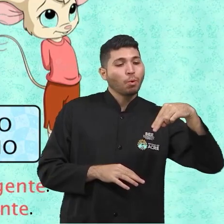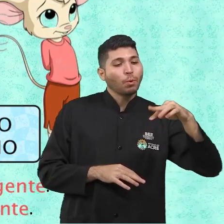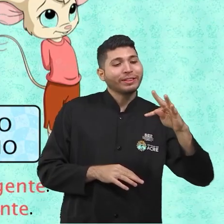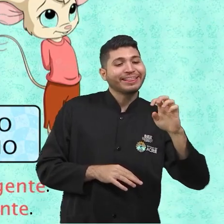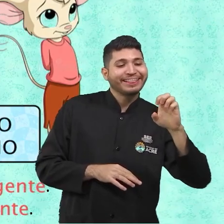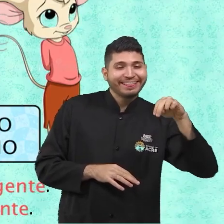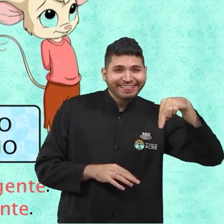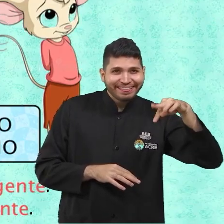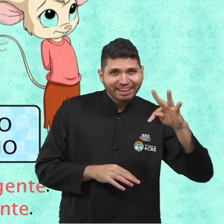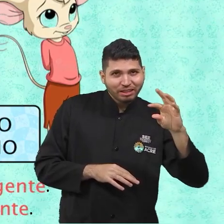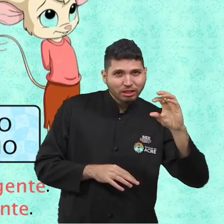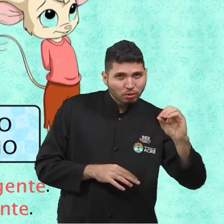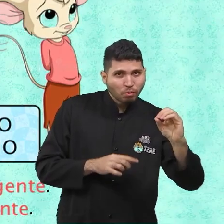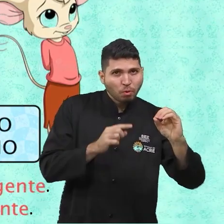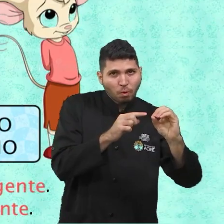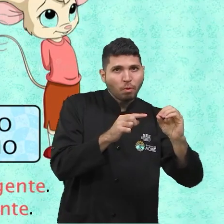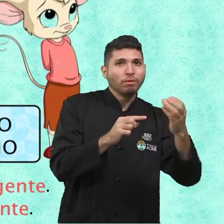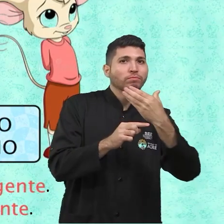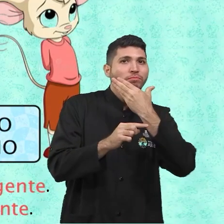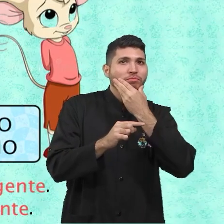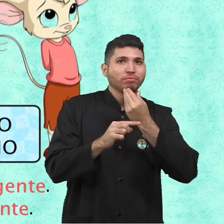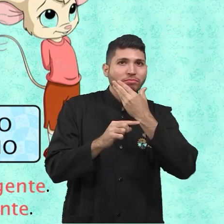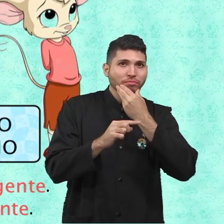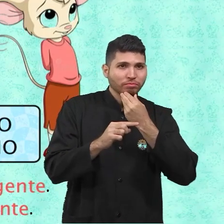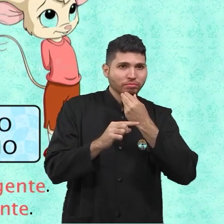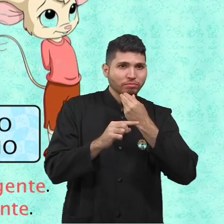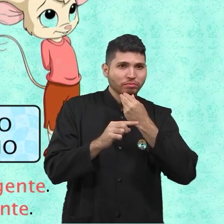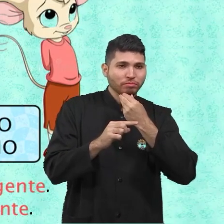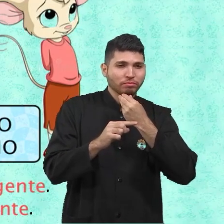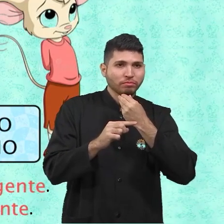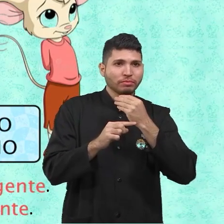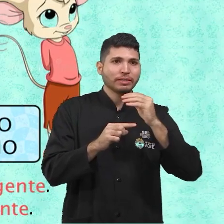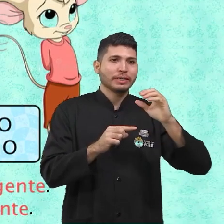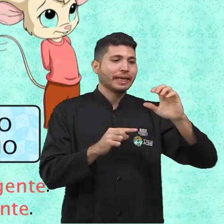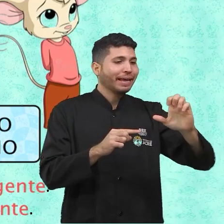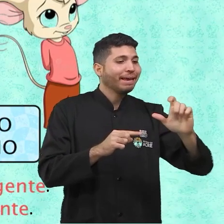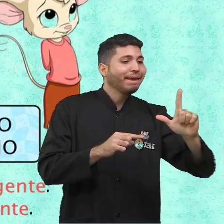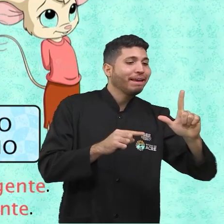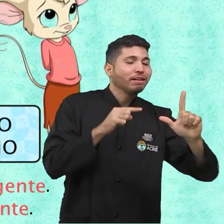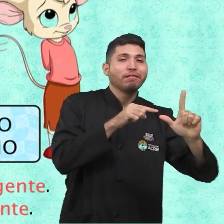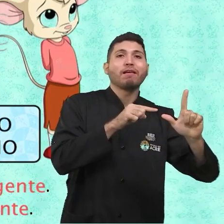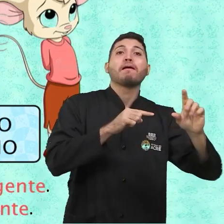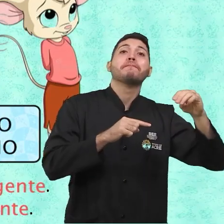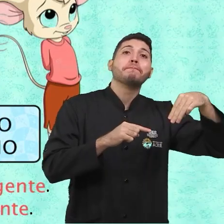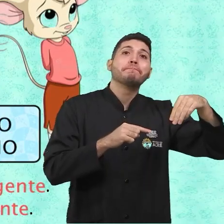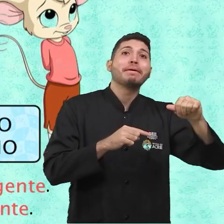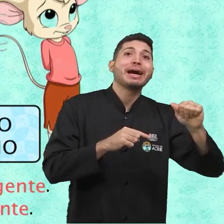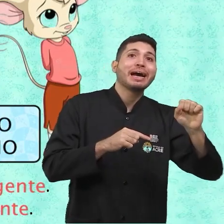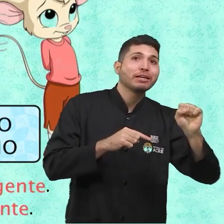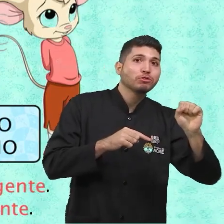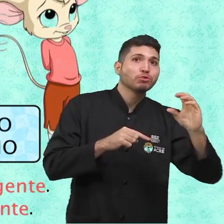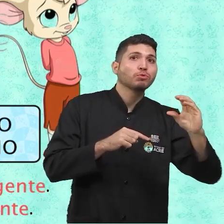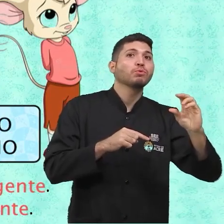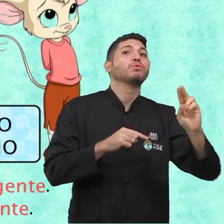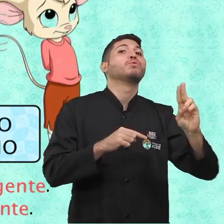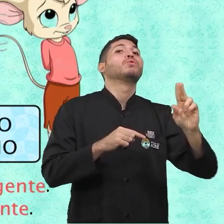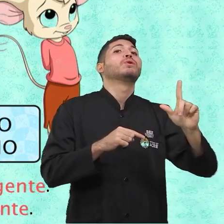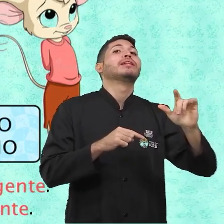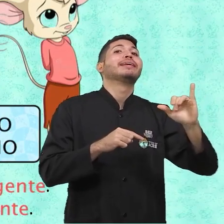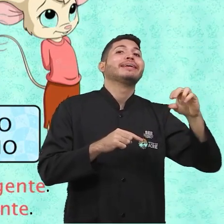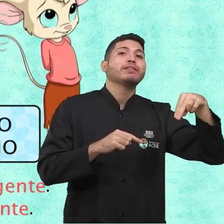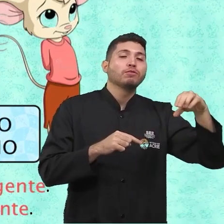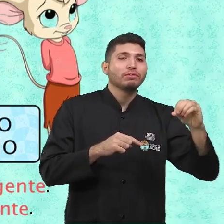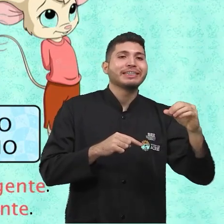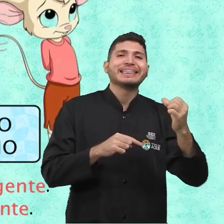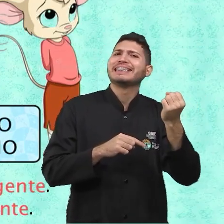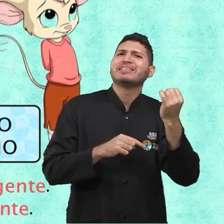é masculino, está contento. Ah, professor, e se fosse ele? Então seria contenta. Não seria contento,